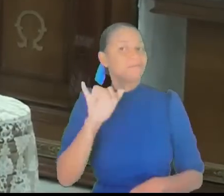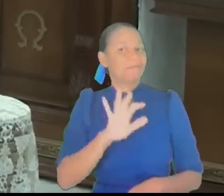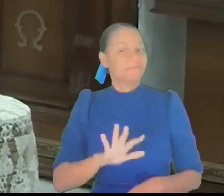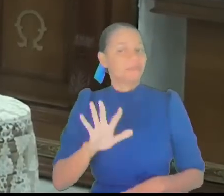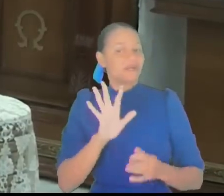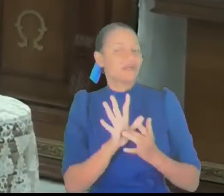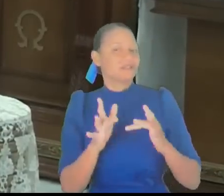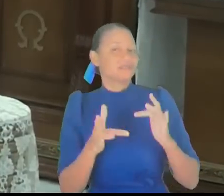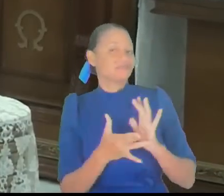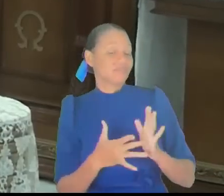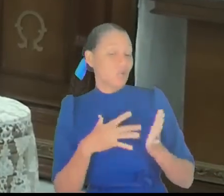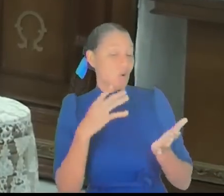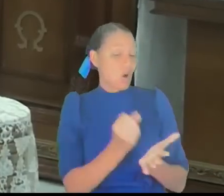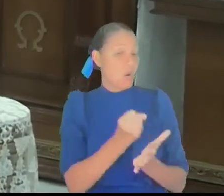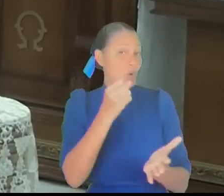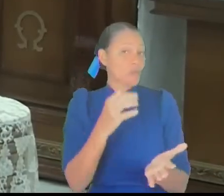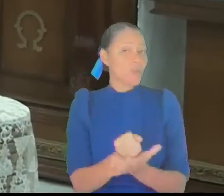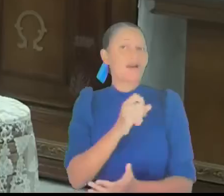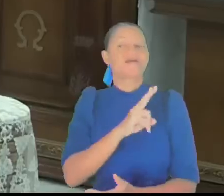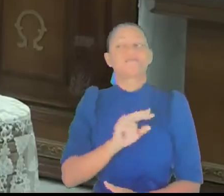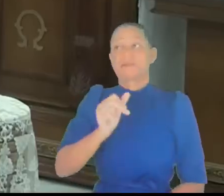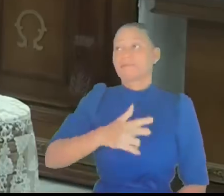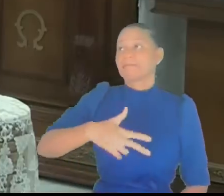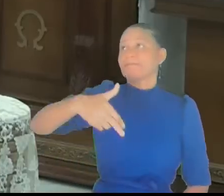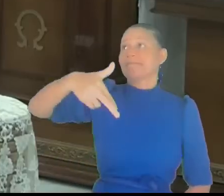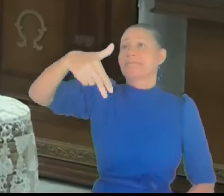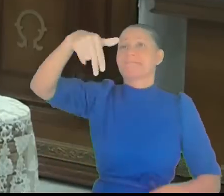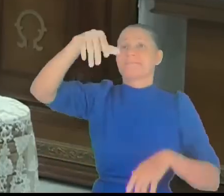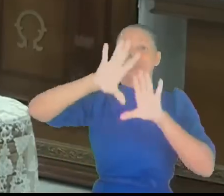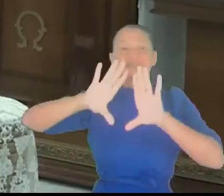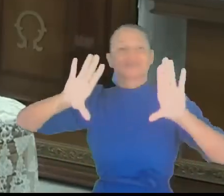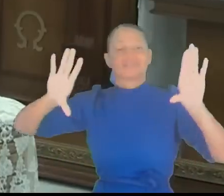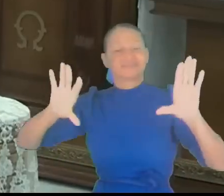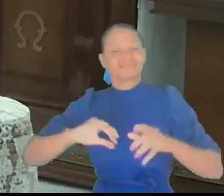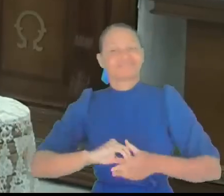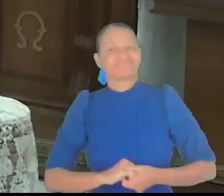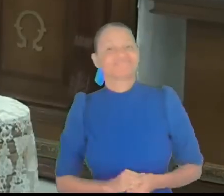no arrebatamento você vai subir para o céu.